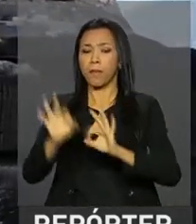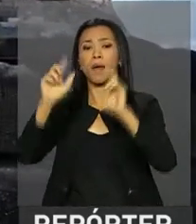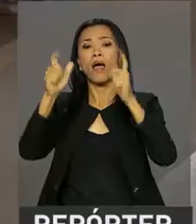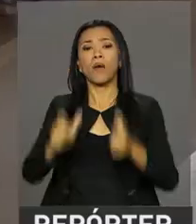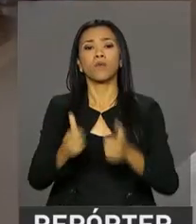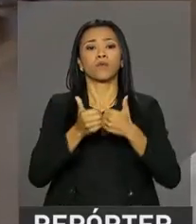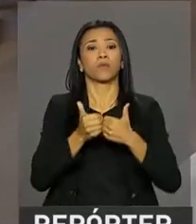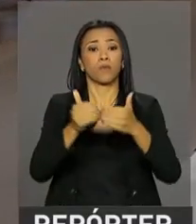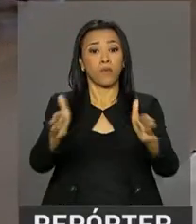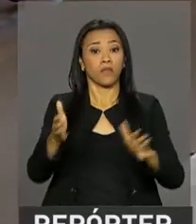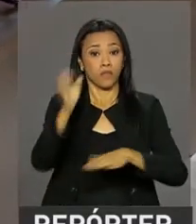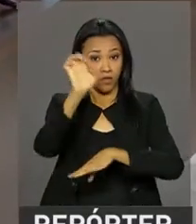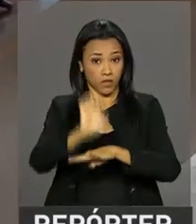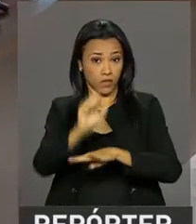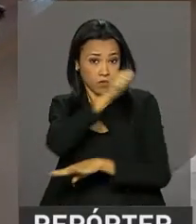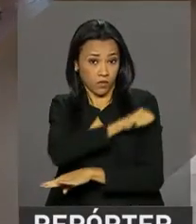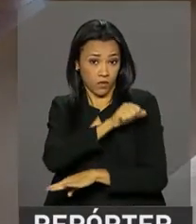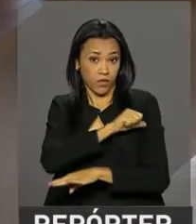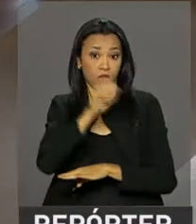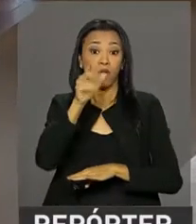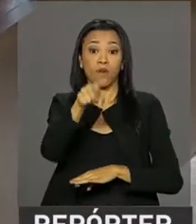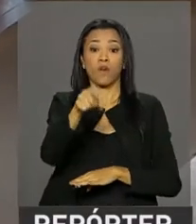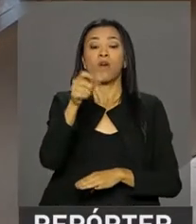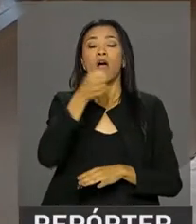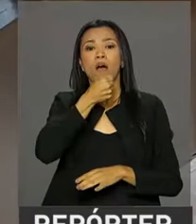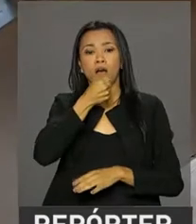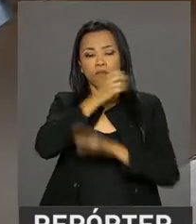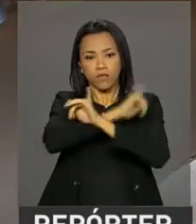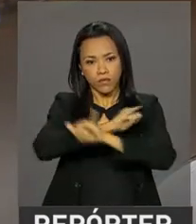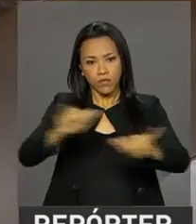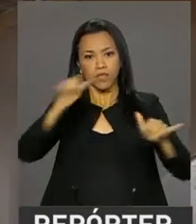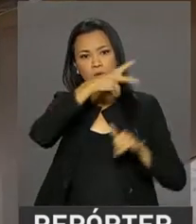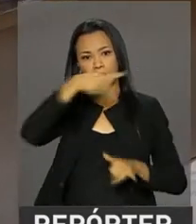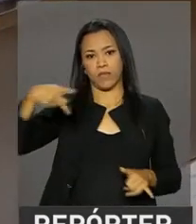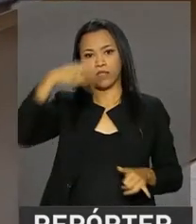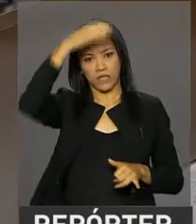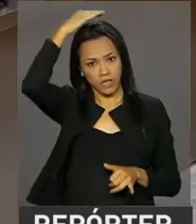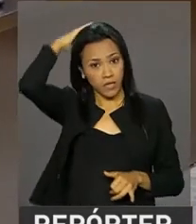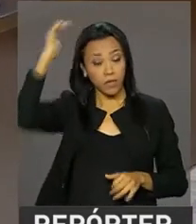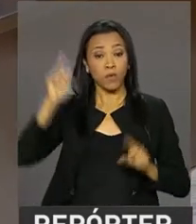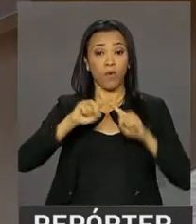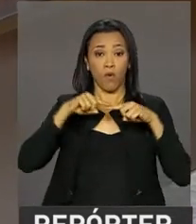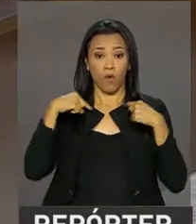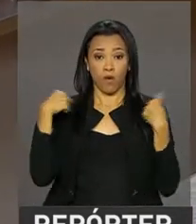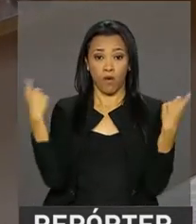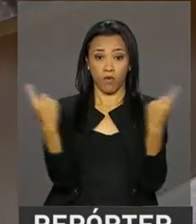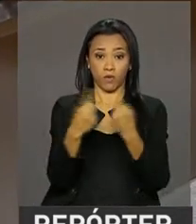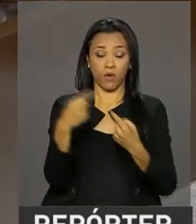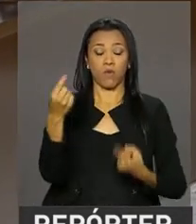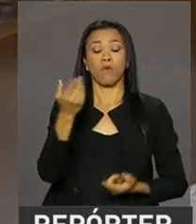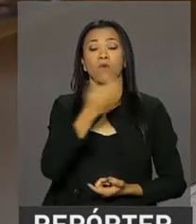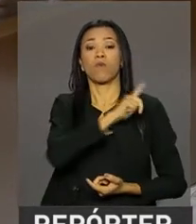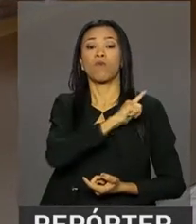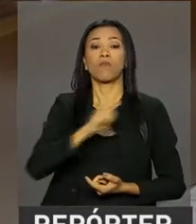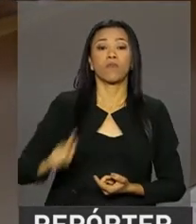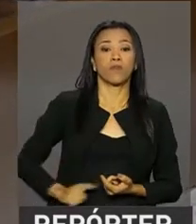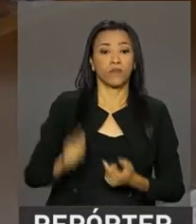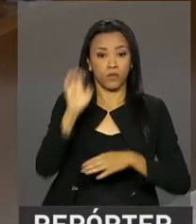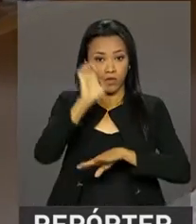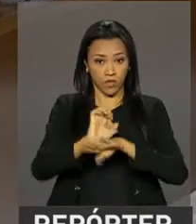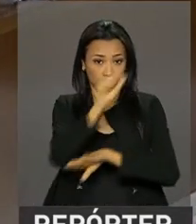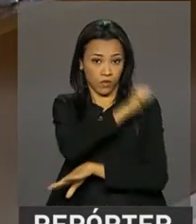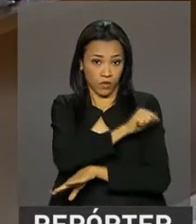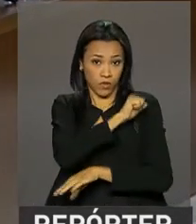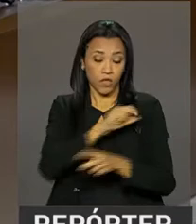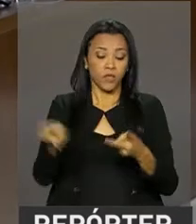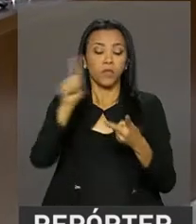janeiro o anúncio foi feito pelo presidente michel temer durante reunião com o governador do rio luiz fernando pezão com o prefeito da cidade do rio